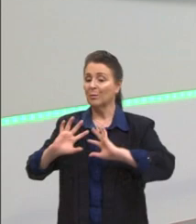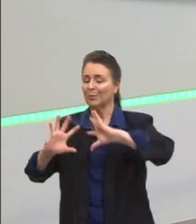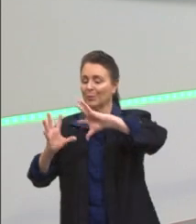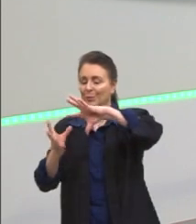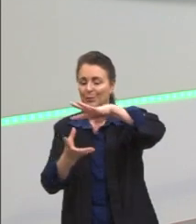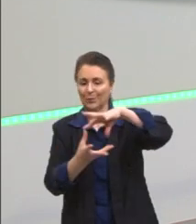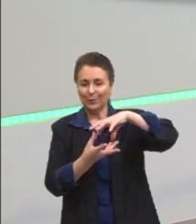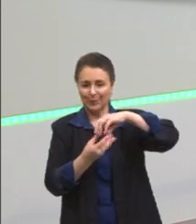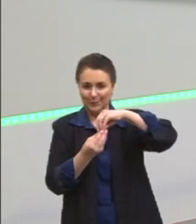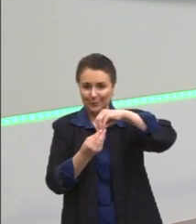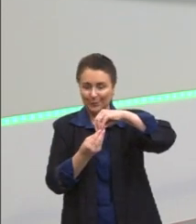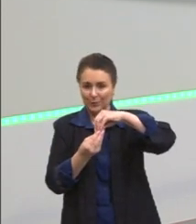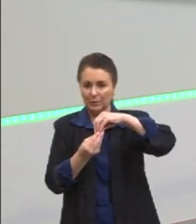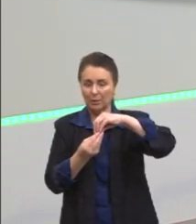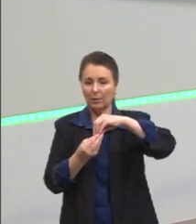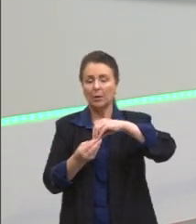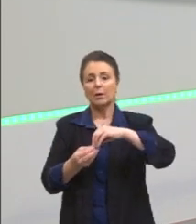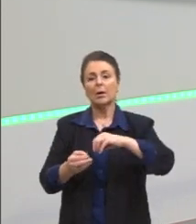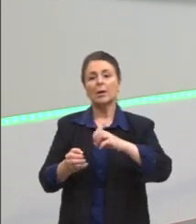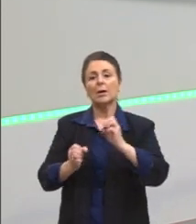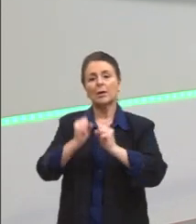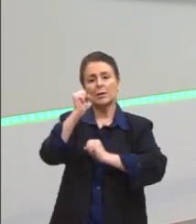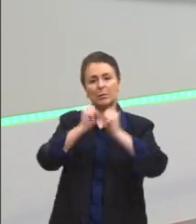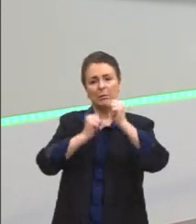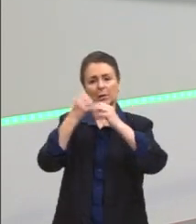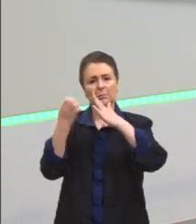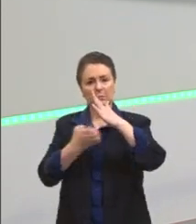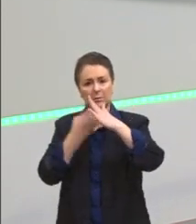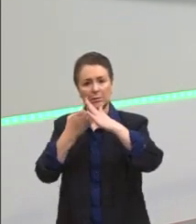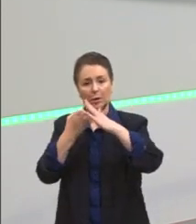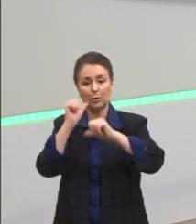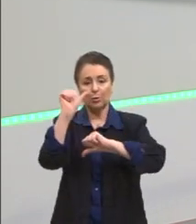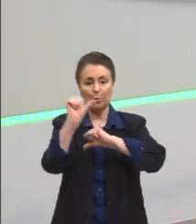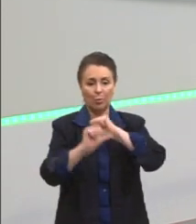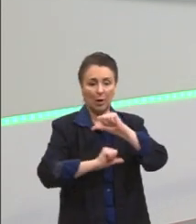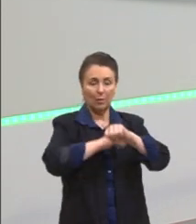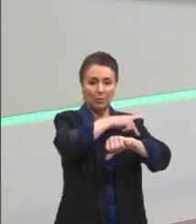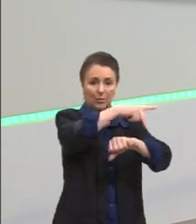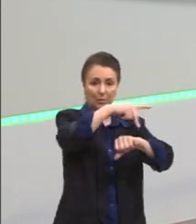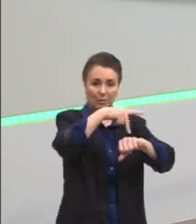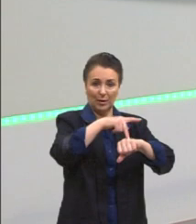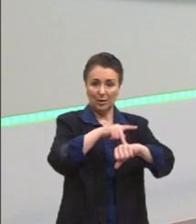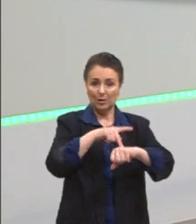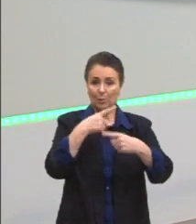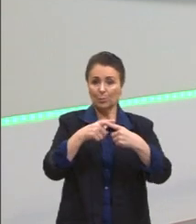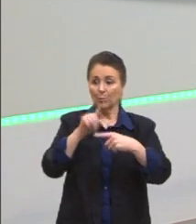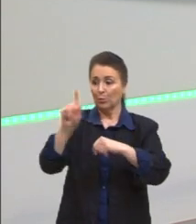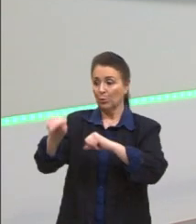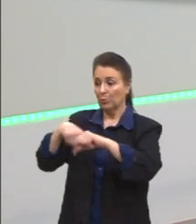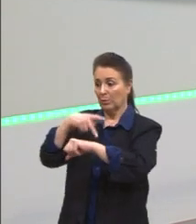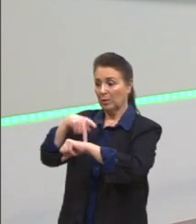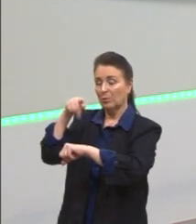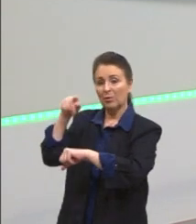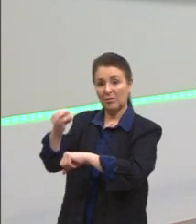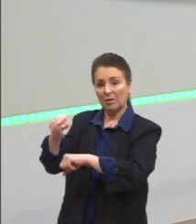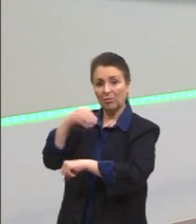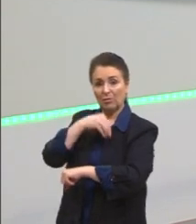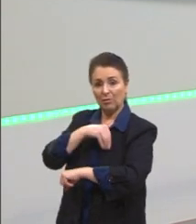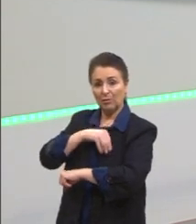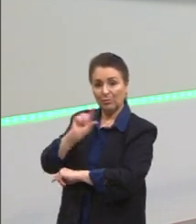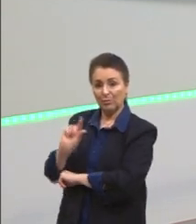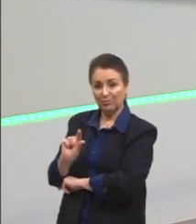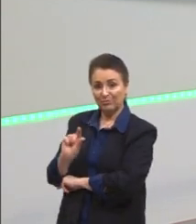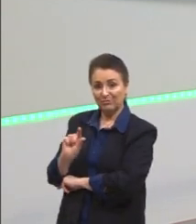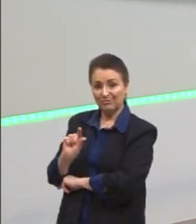se instalar nesses países onde oferecer a mão de obra barata e aí acontece um fenômeno fator bem interessante que esses países